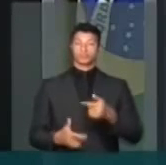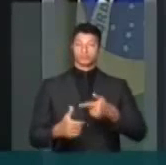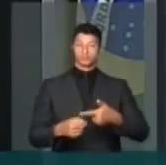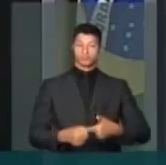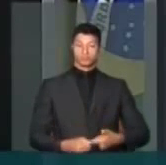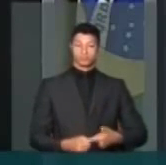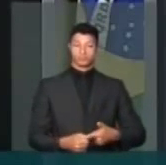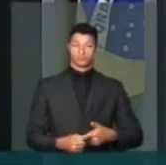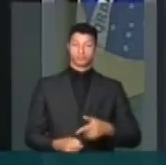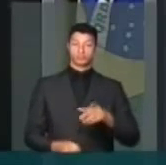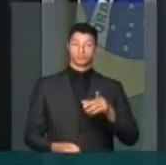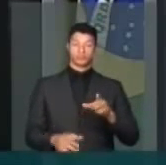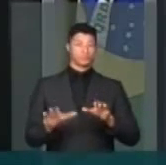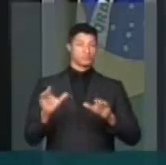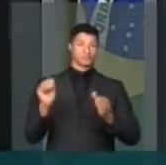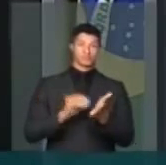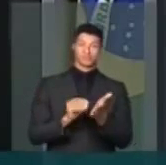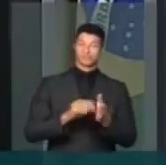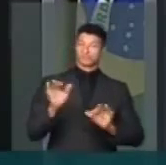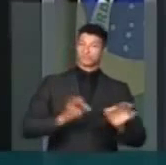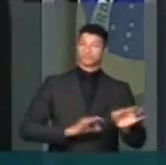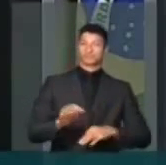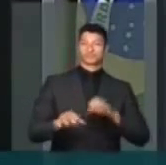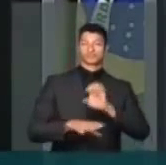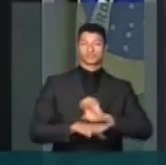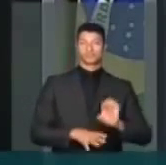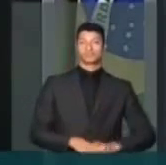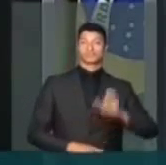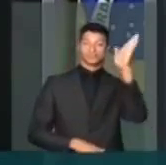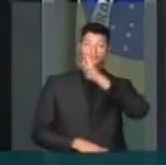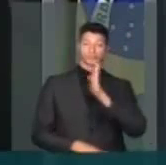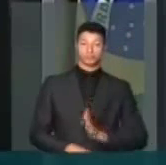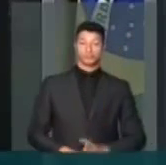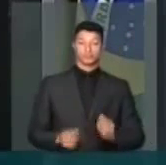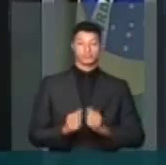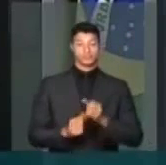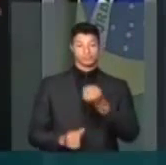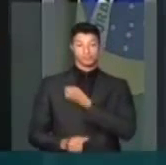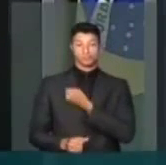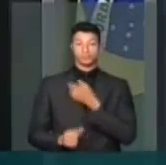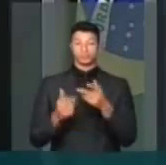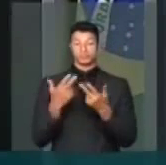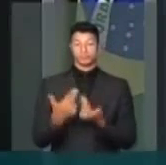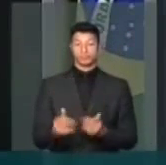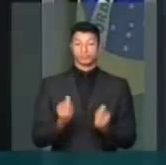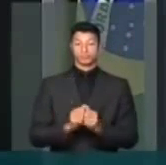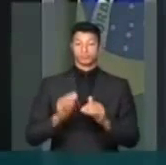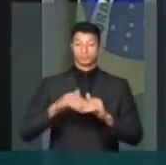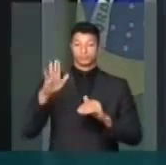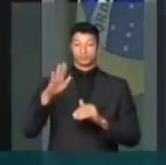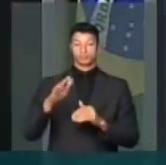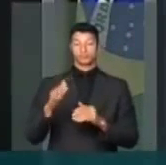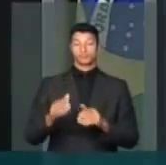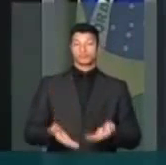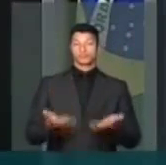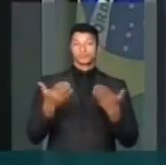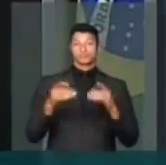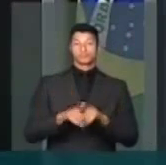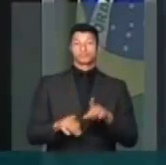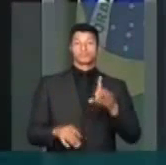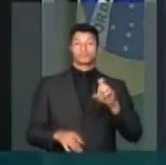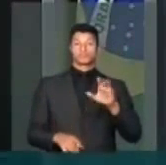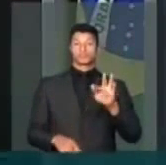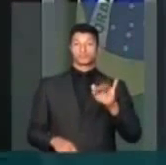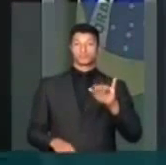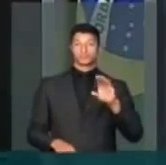gasolina, da desorganização do Estado brasileiro, com números como esse, com o aumento da balança, o